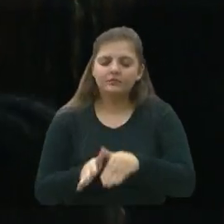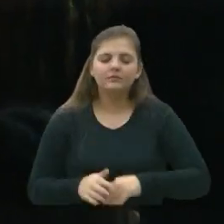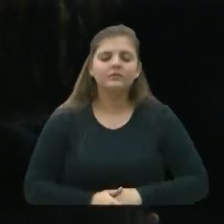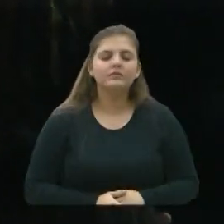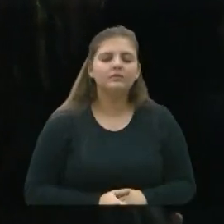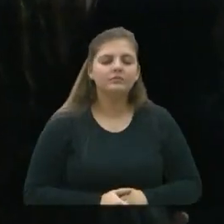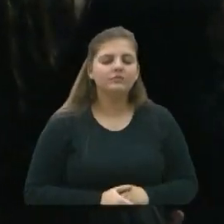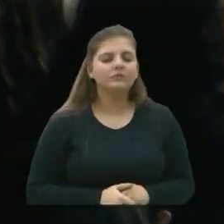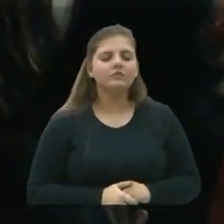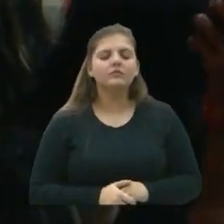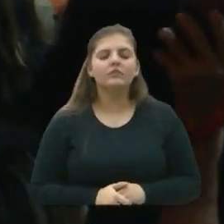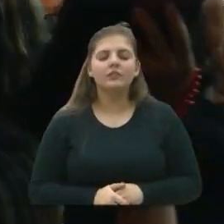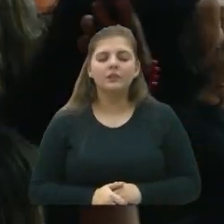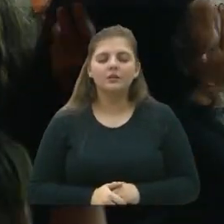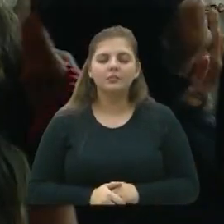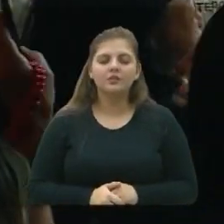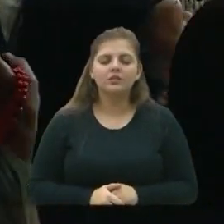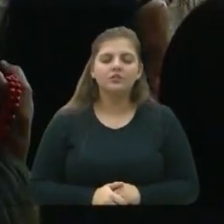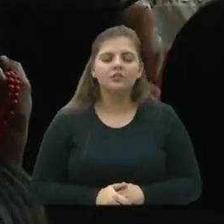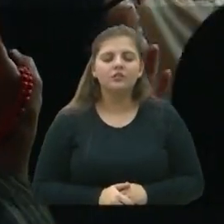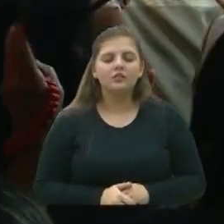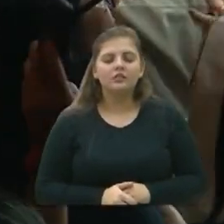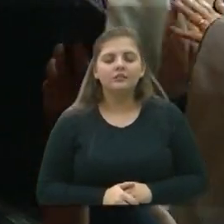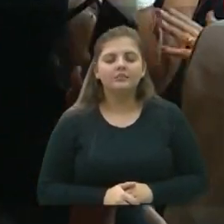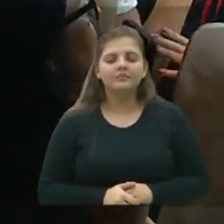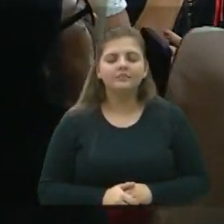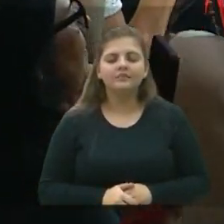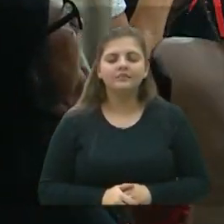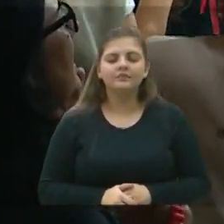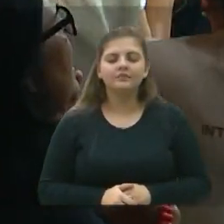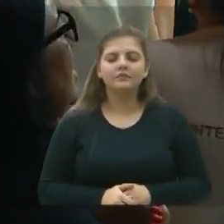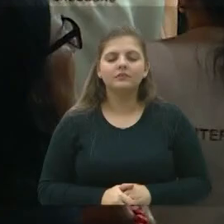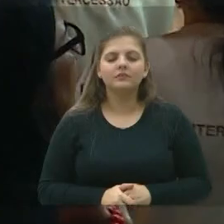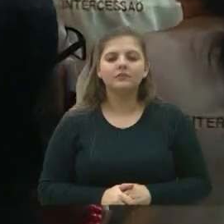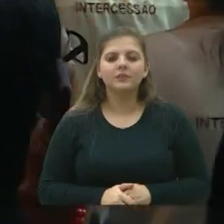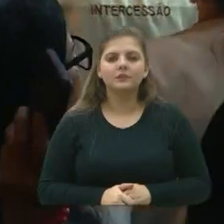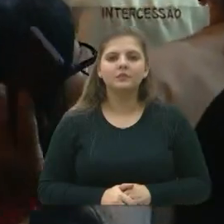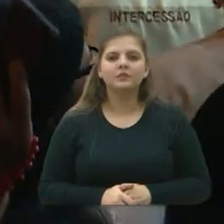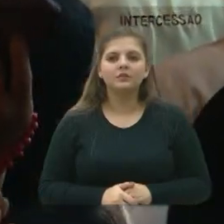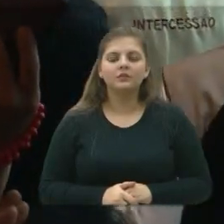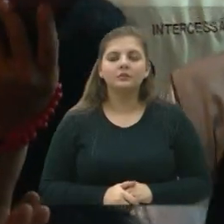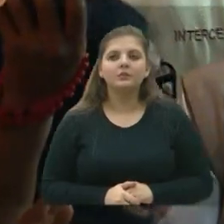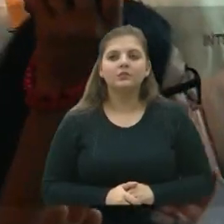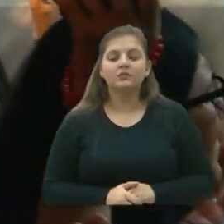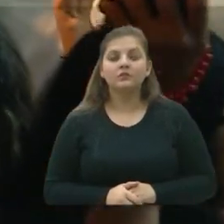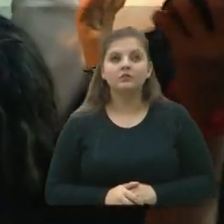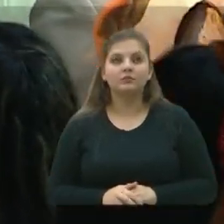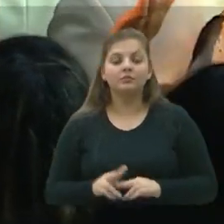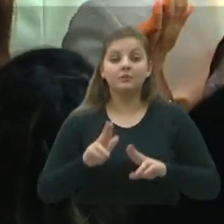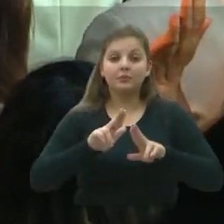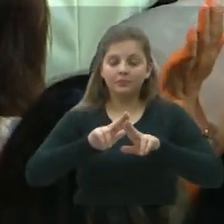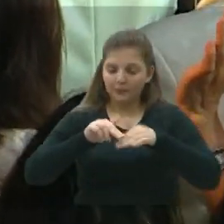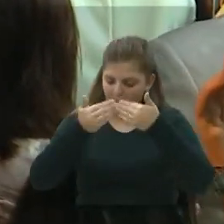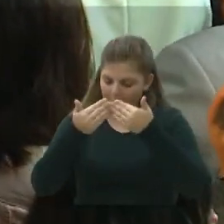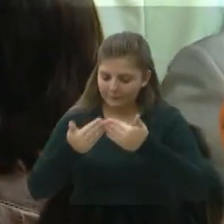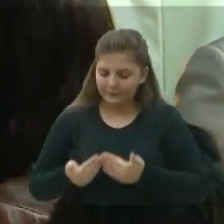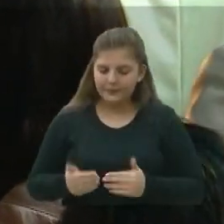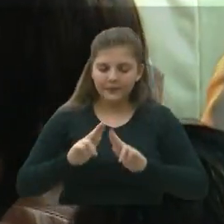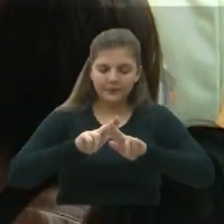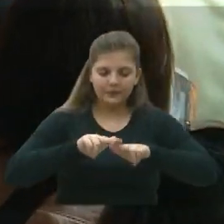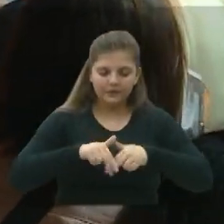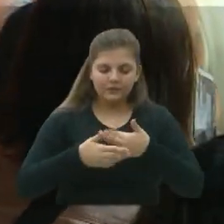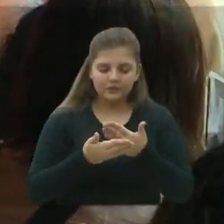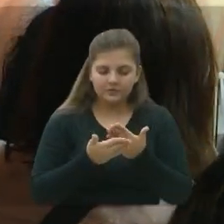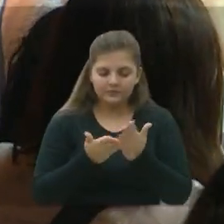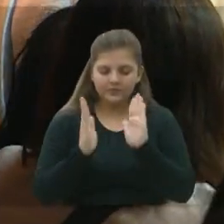você. Estou rezando por você. Estou rezando por